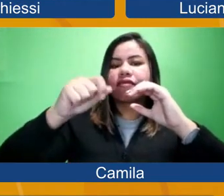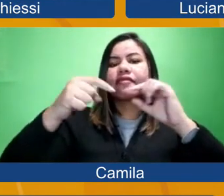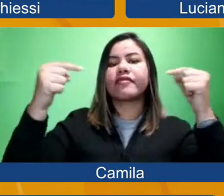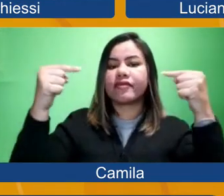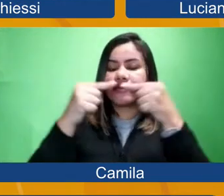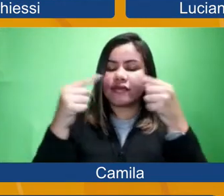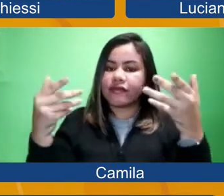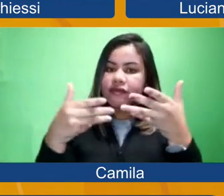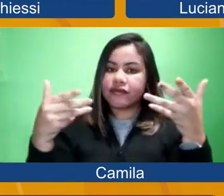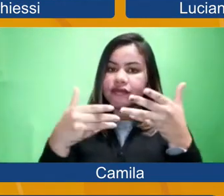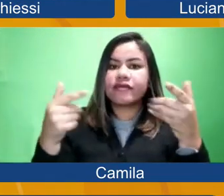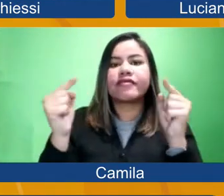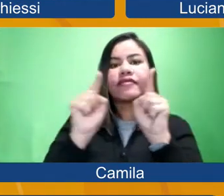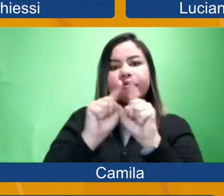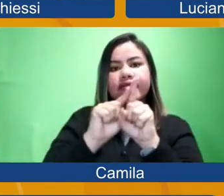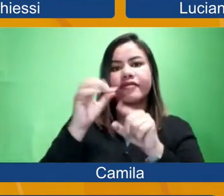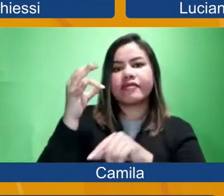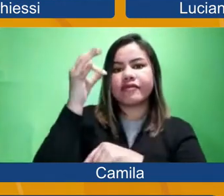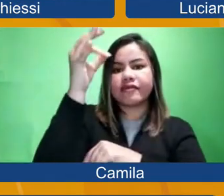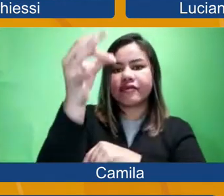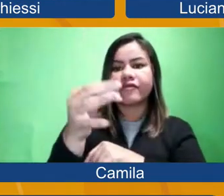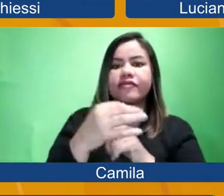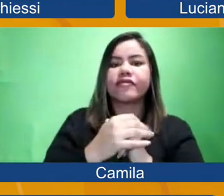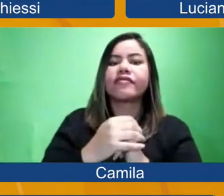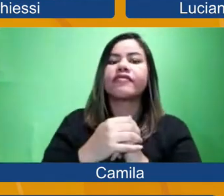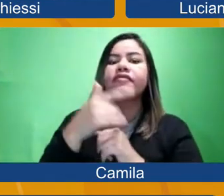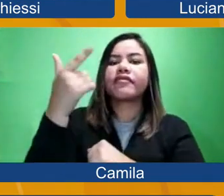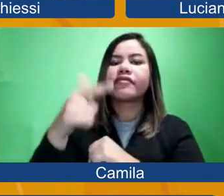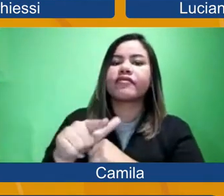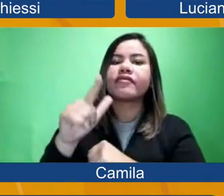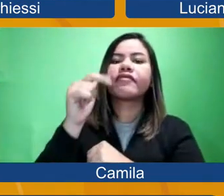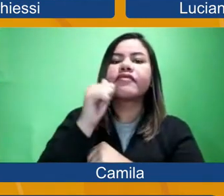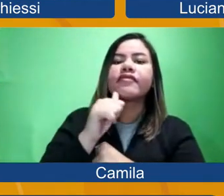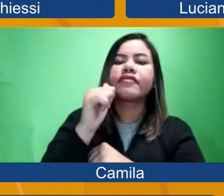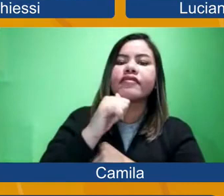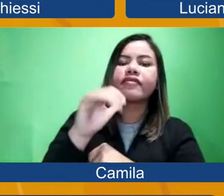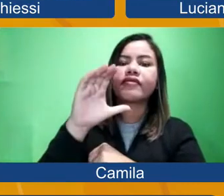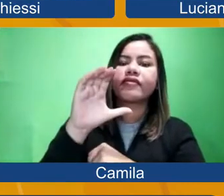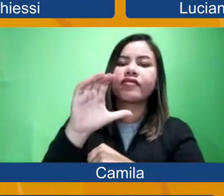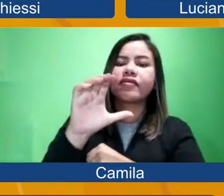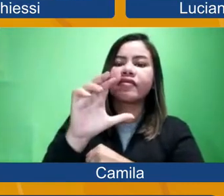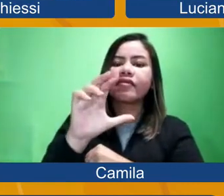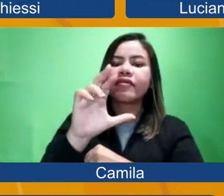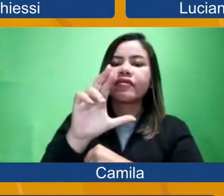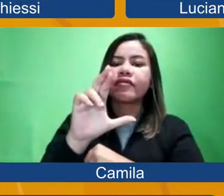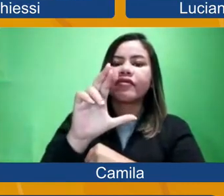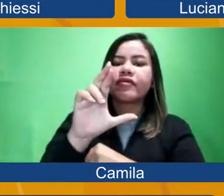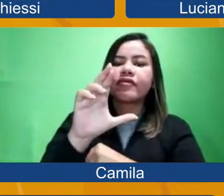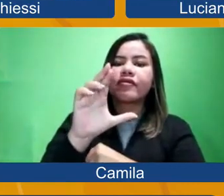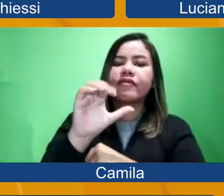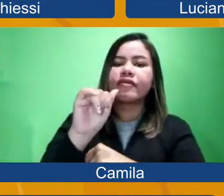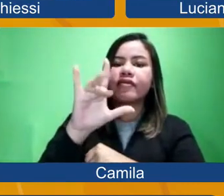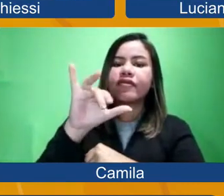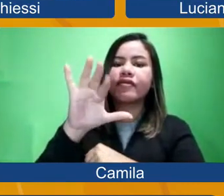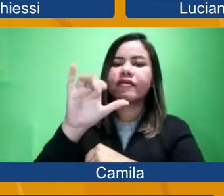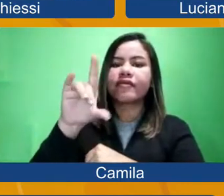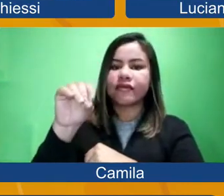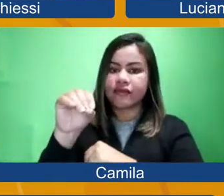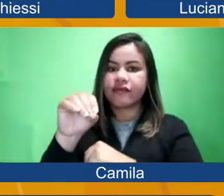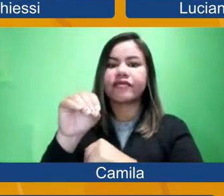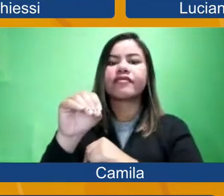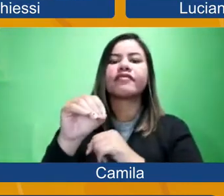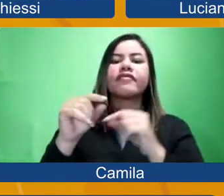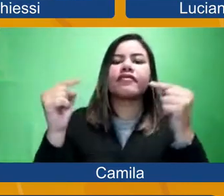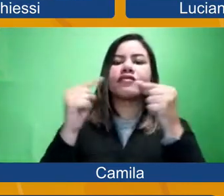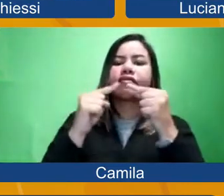professora Rosângela Costa, que é especialista nas dimensões humanas e nos impactos que as mudanças climáticas podem causar,